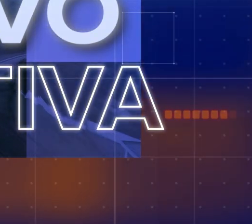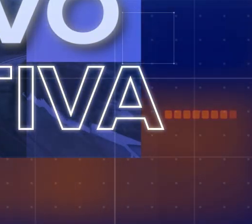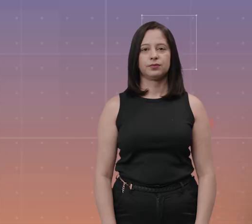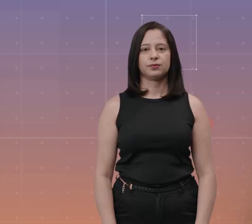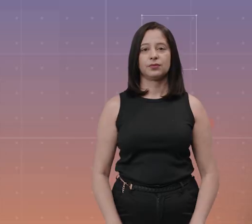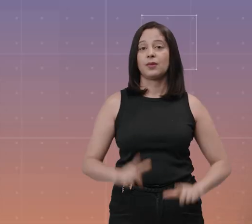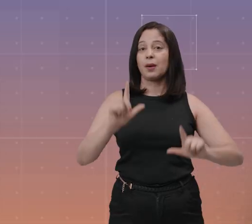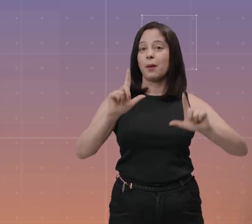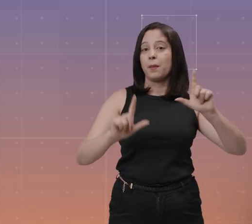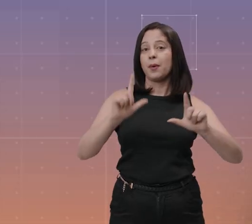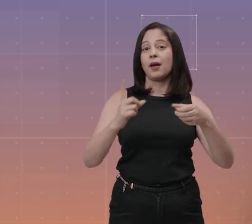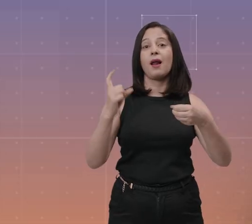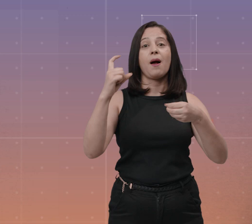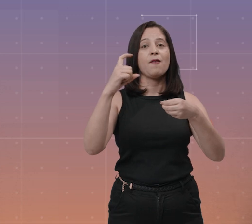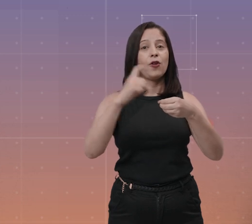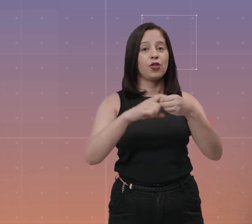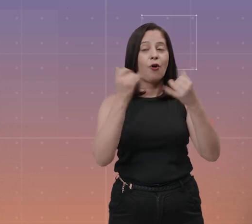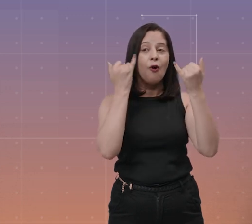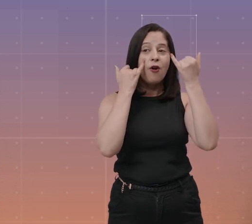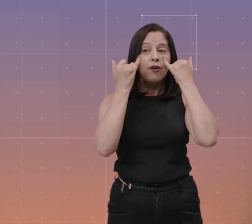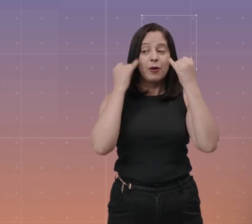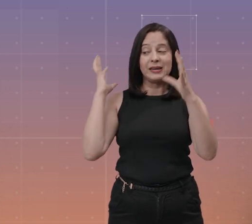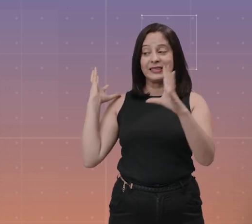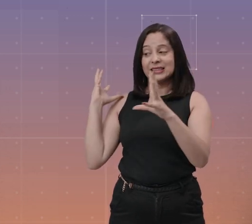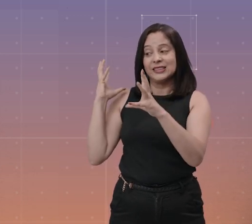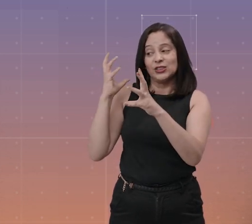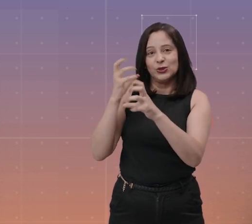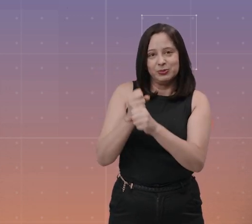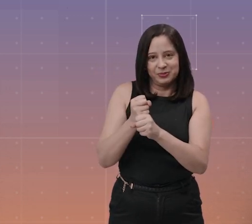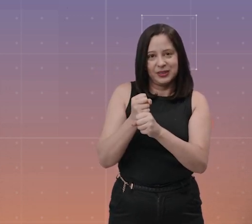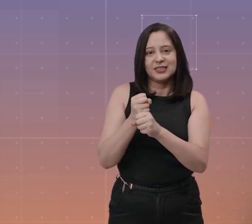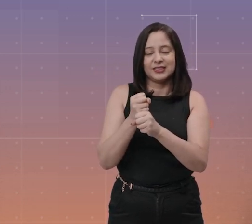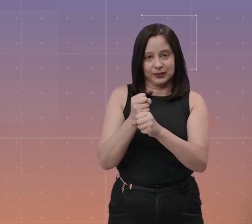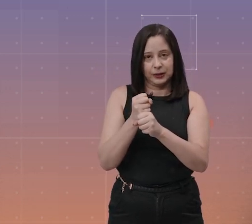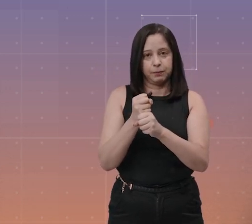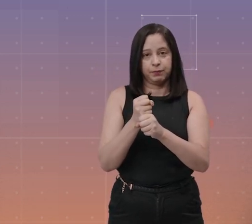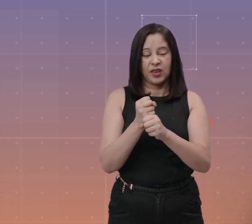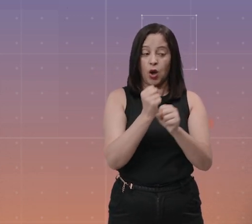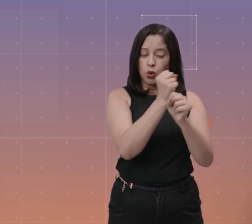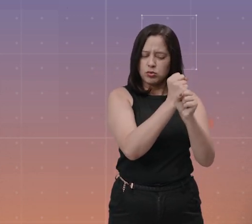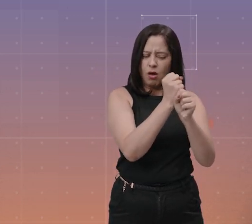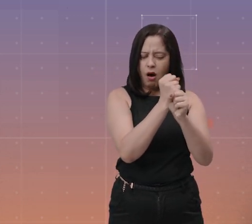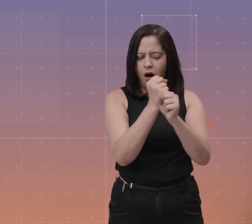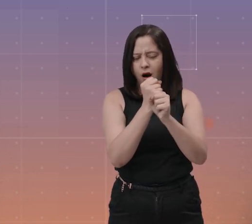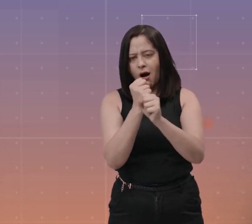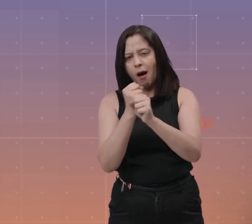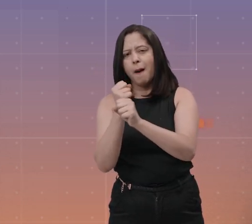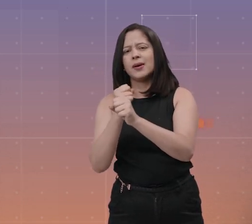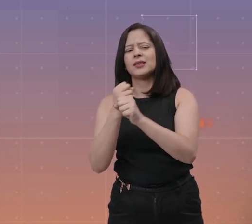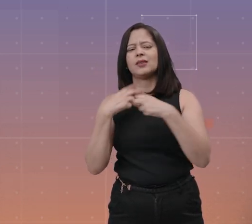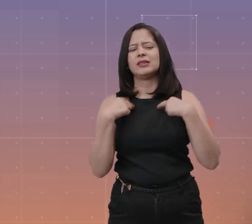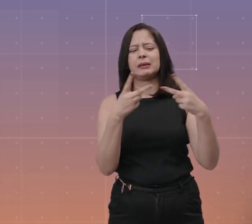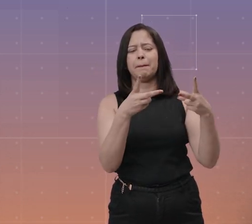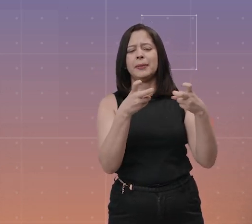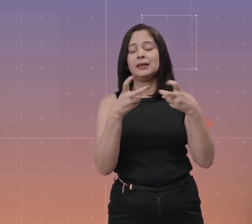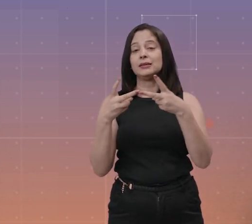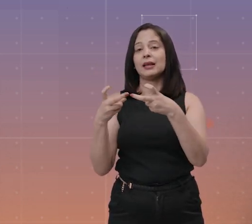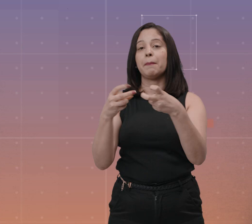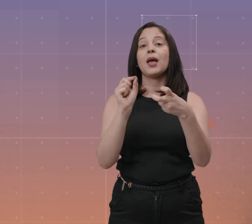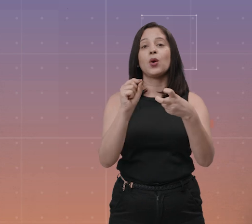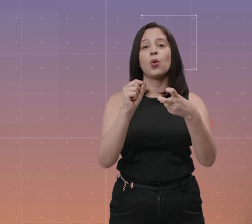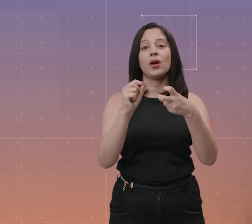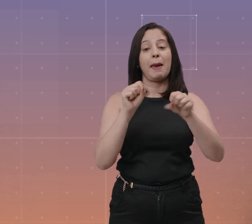Voltamos com a retrospectiva do Boletim Legislativo. Nos últimos anos, a gente tem visto